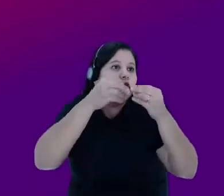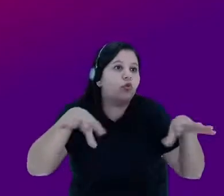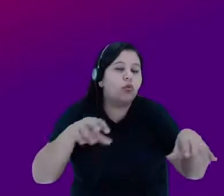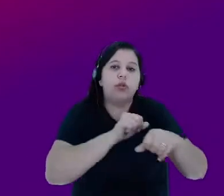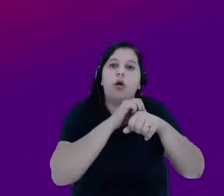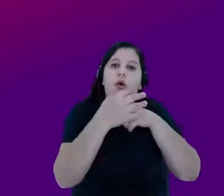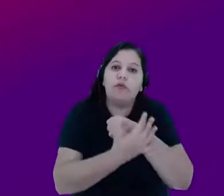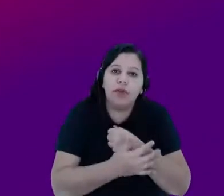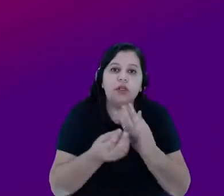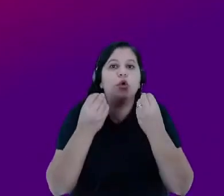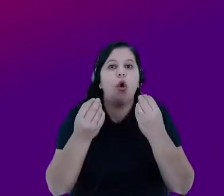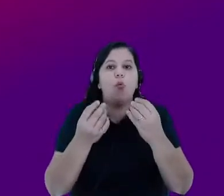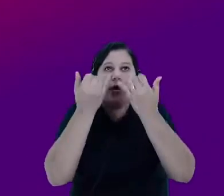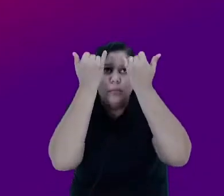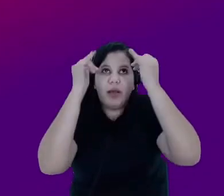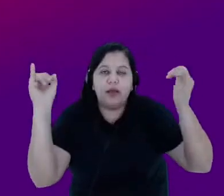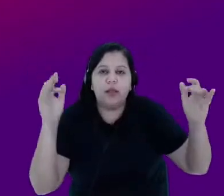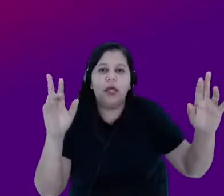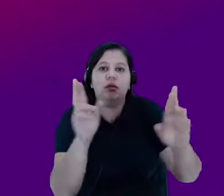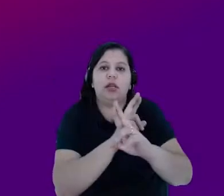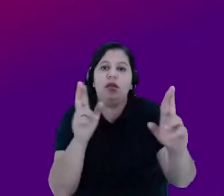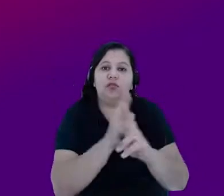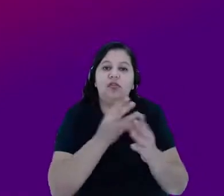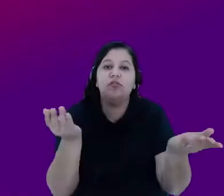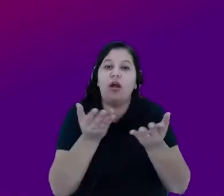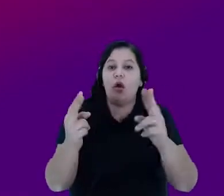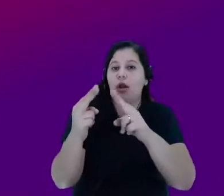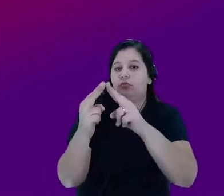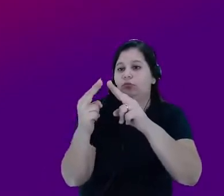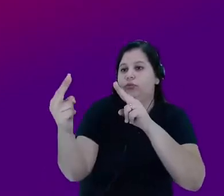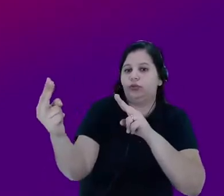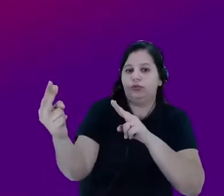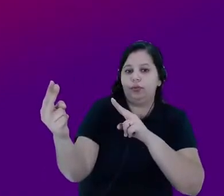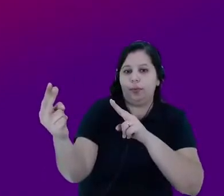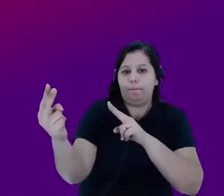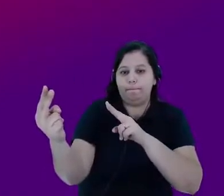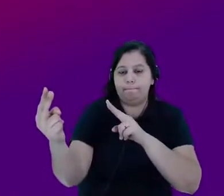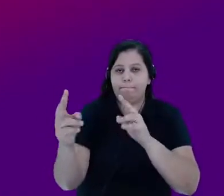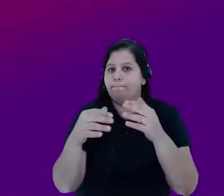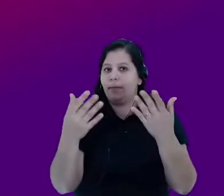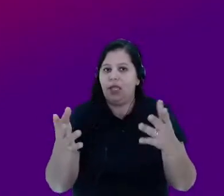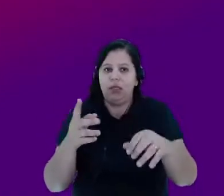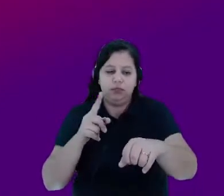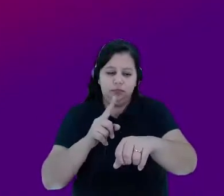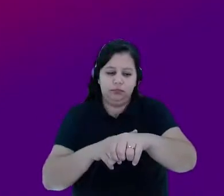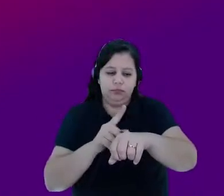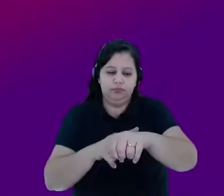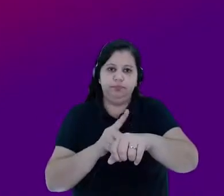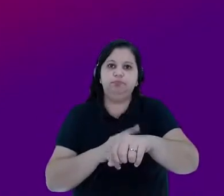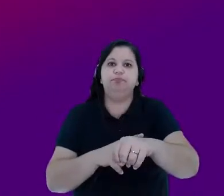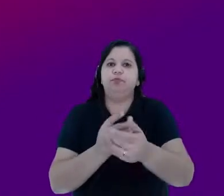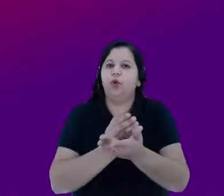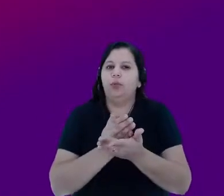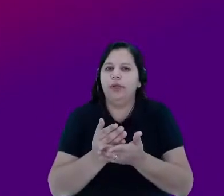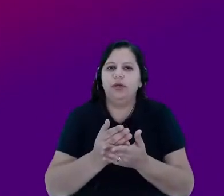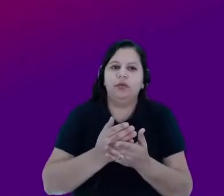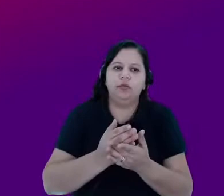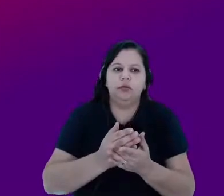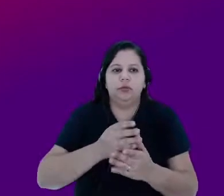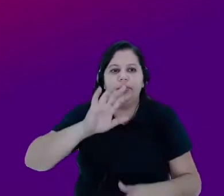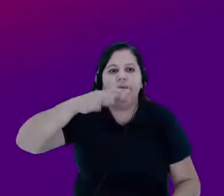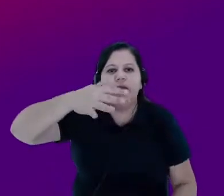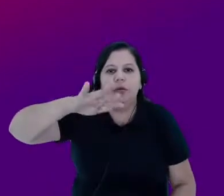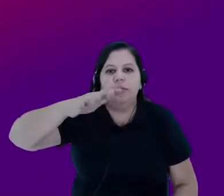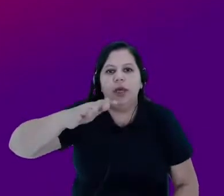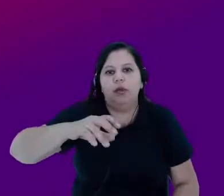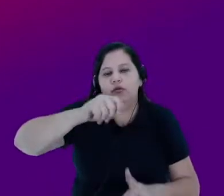que precisavam ser tão online. E aí, de imediato, ali logo no início, em torno de abril, maio, que a